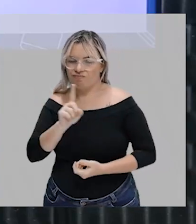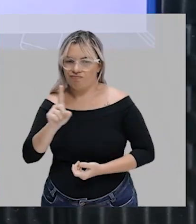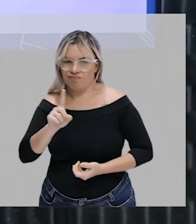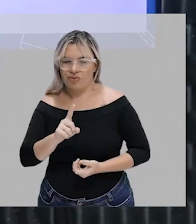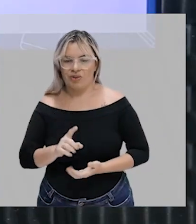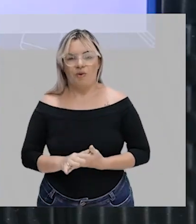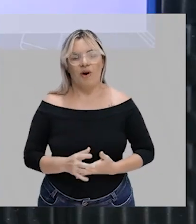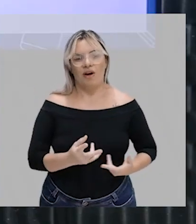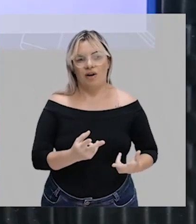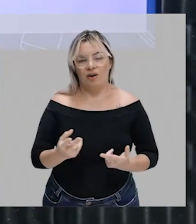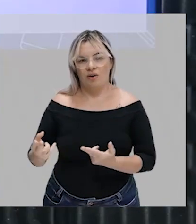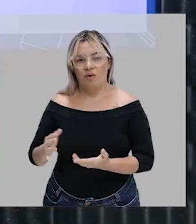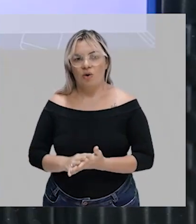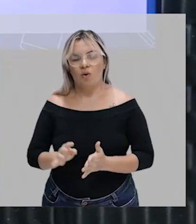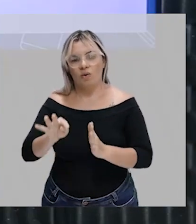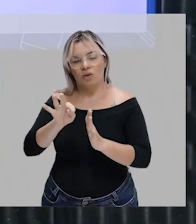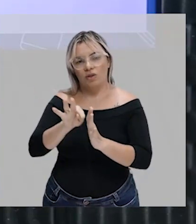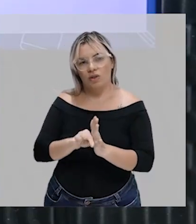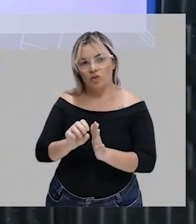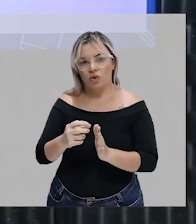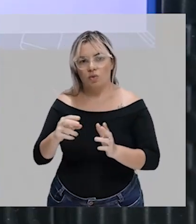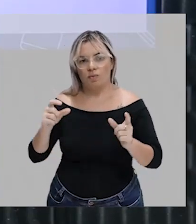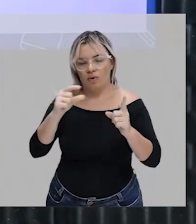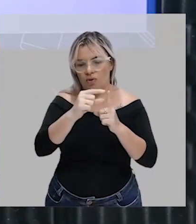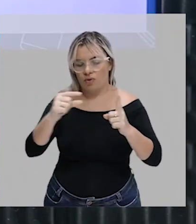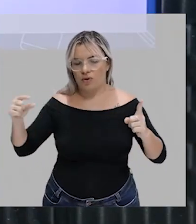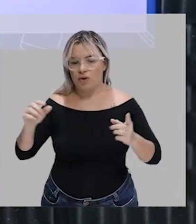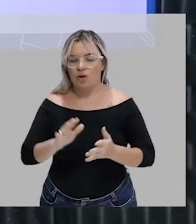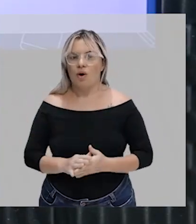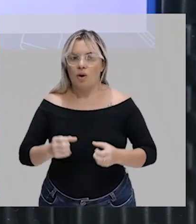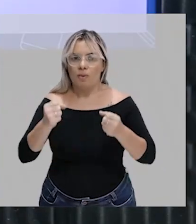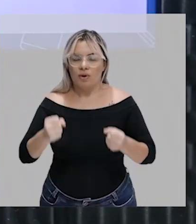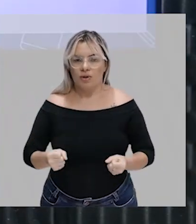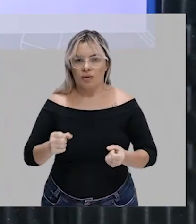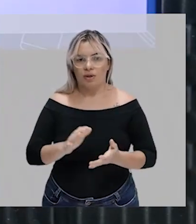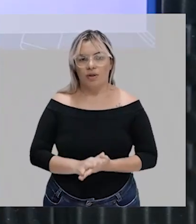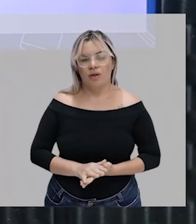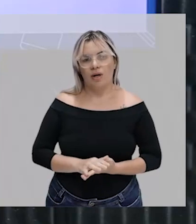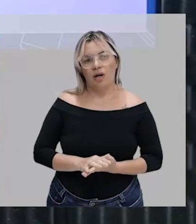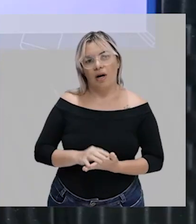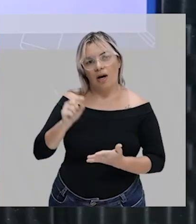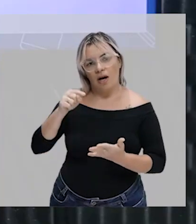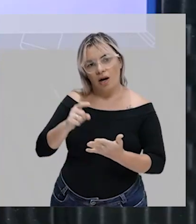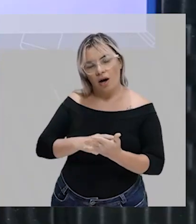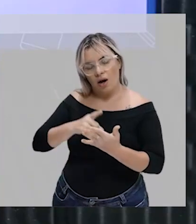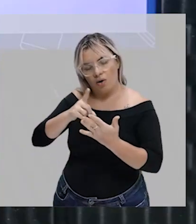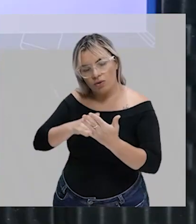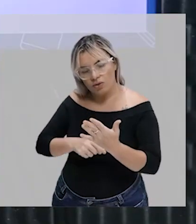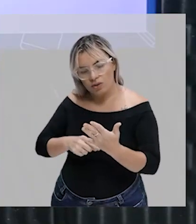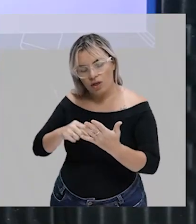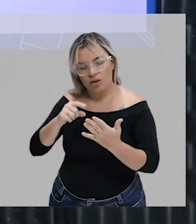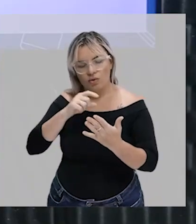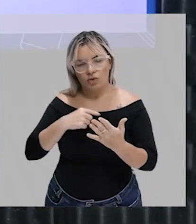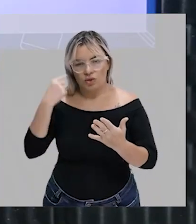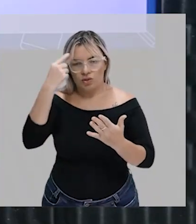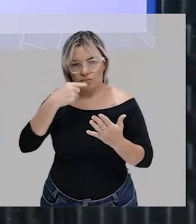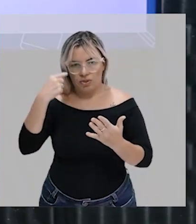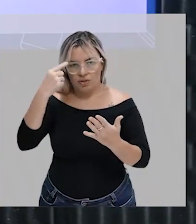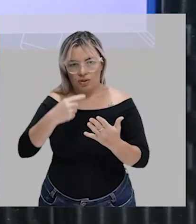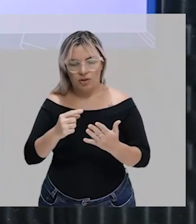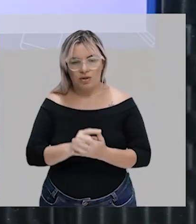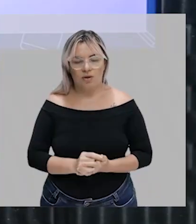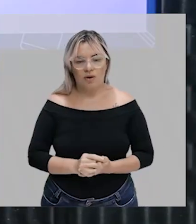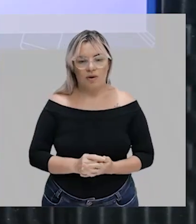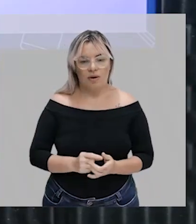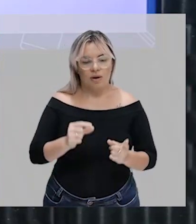eu posso até pegar meu dicionário lá de espanhol e pegar palavra por palavra do texto e sair traduzindo uma a uma. Mas